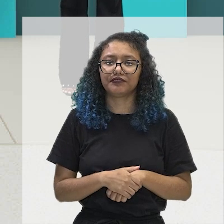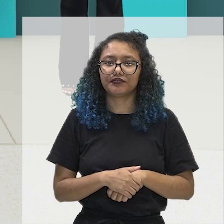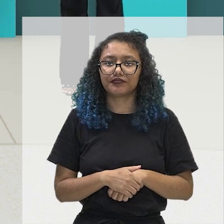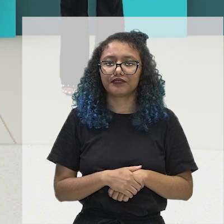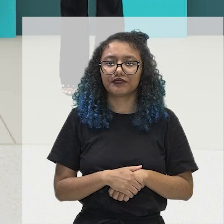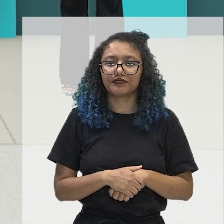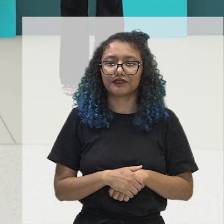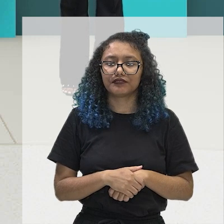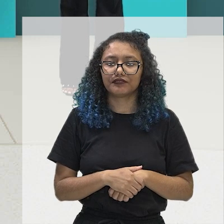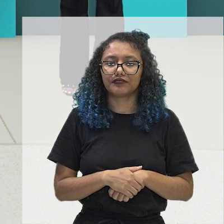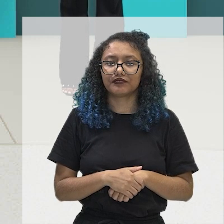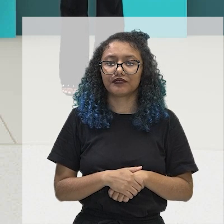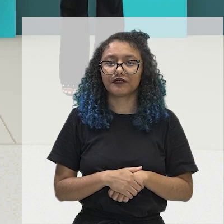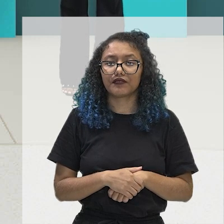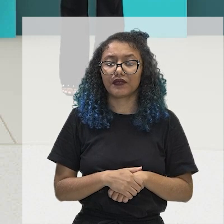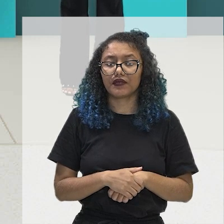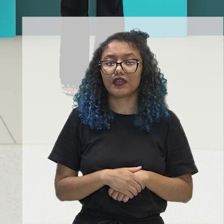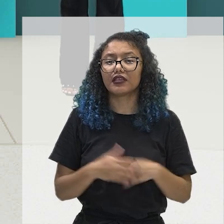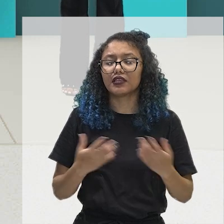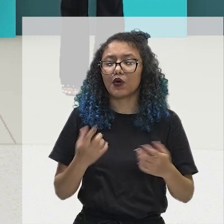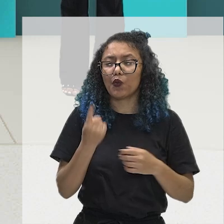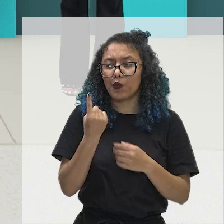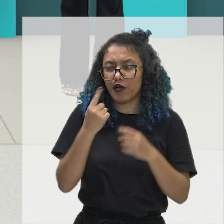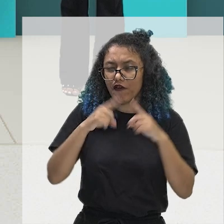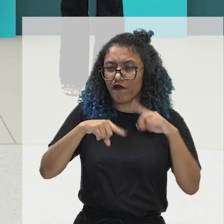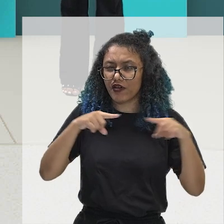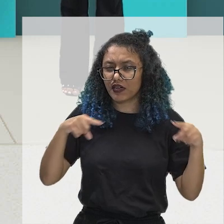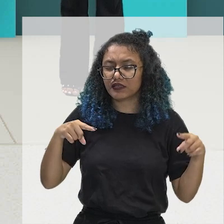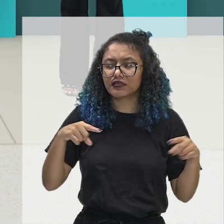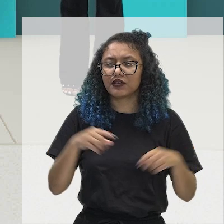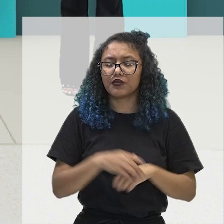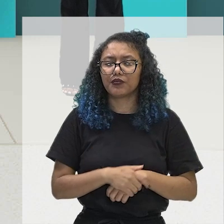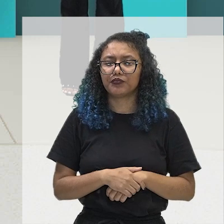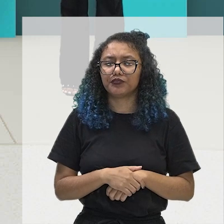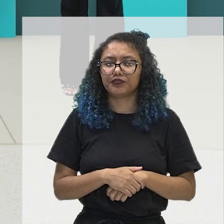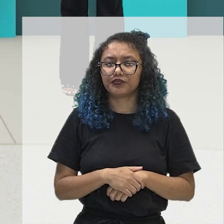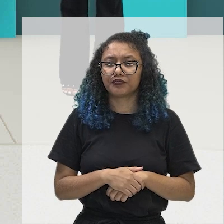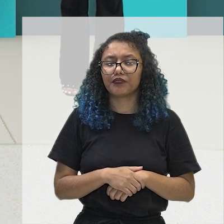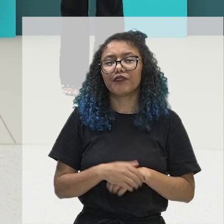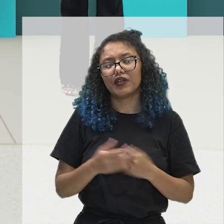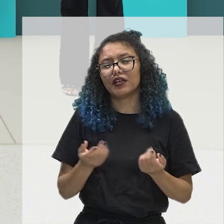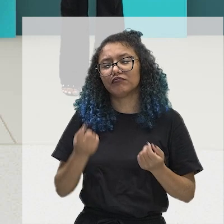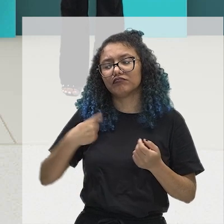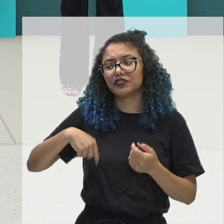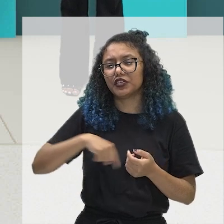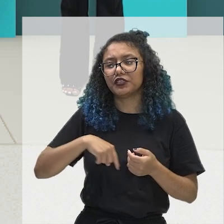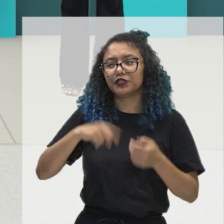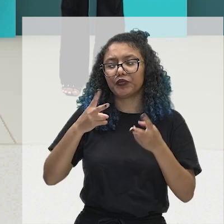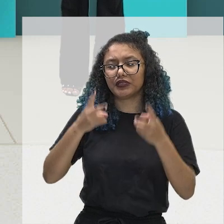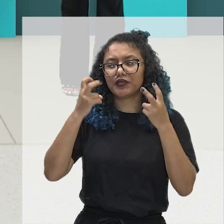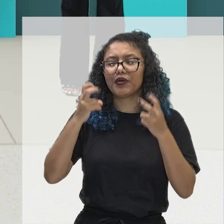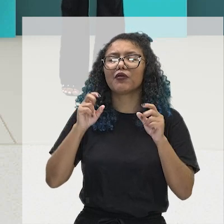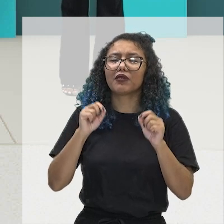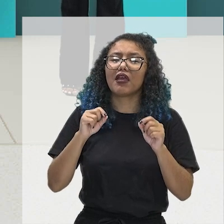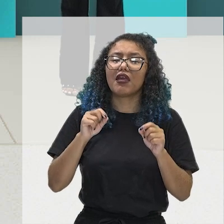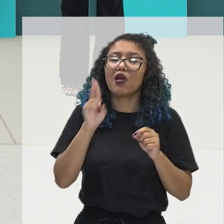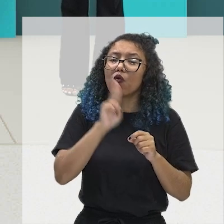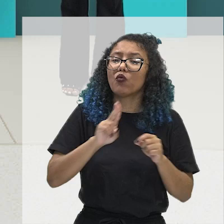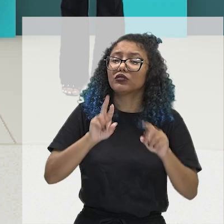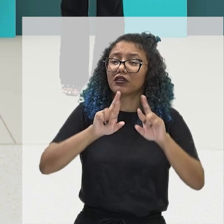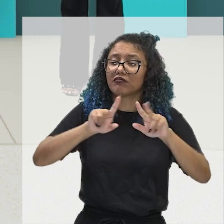dessas variações, só para a gente começar a entender como que a língua é usada de forma